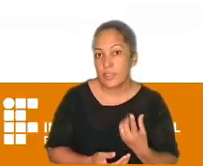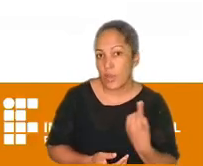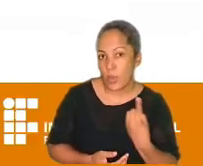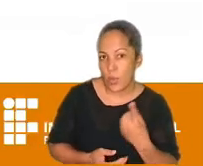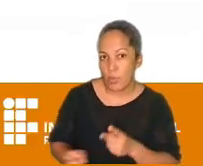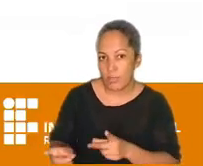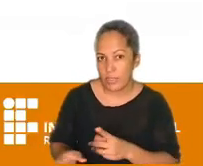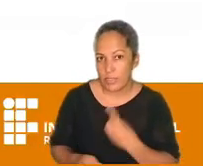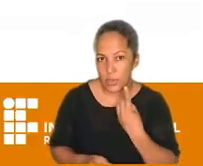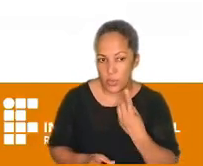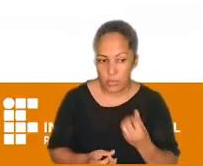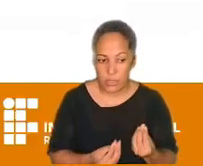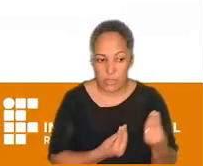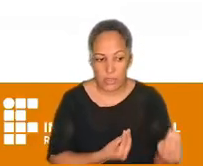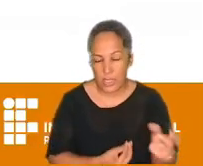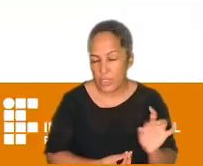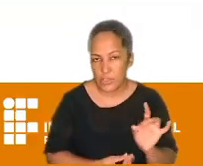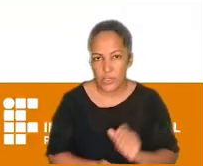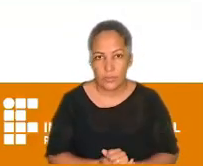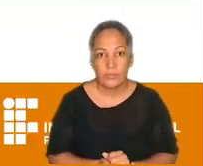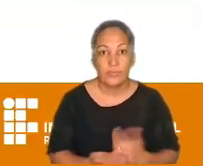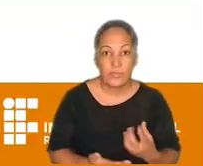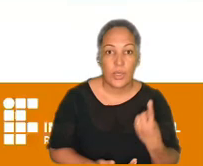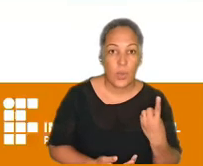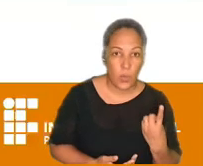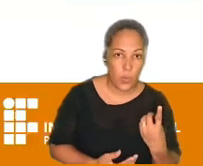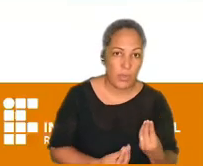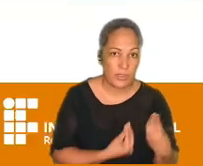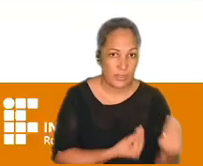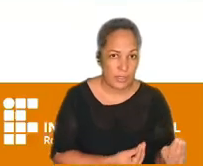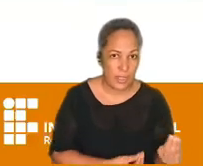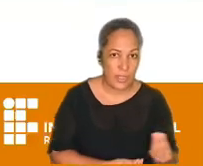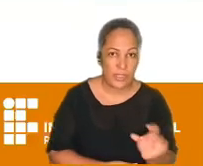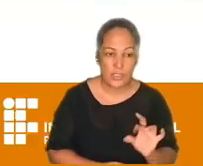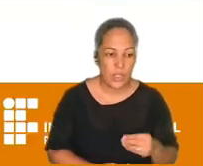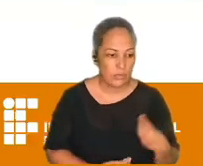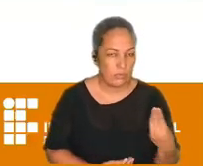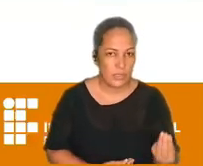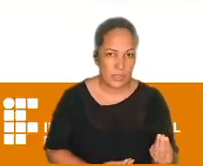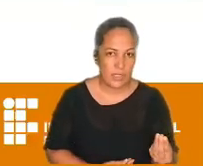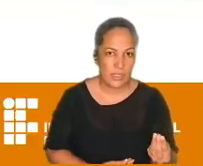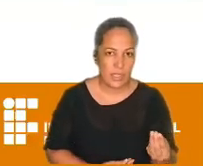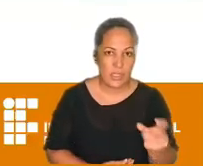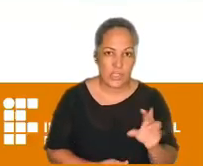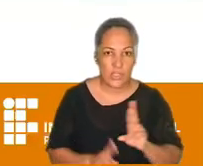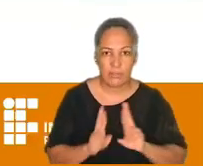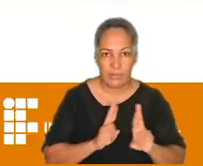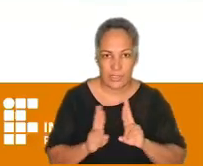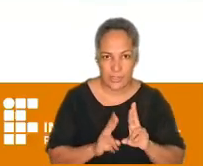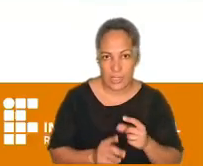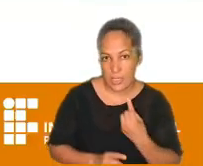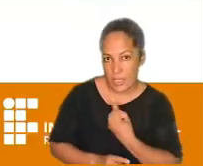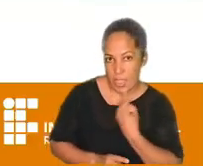está relacionada a uma entrega somente. Por sua vez, uma entrega, né? O ato de entregar só